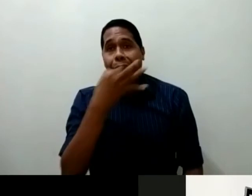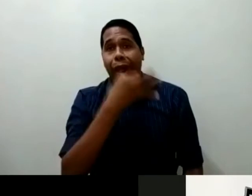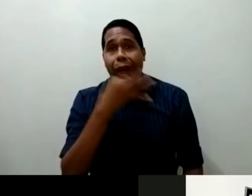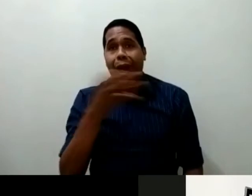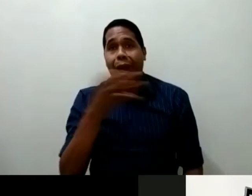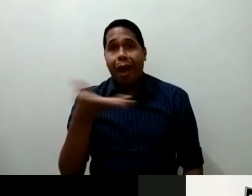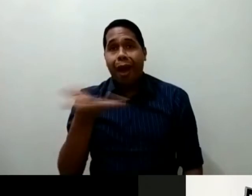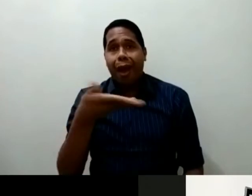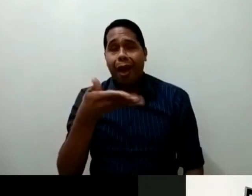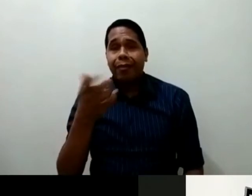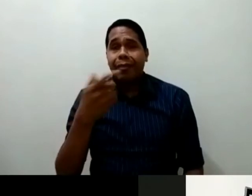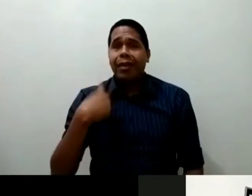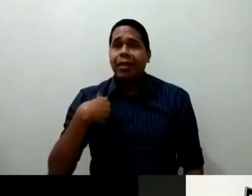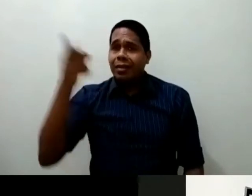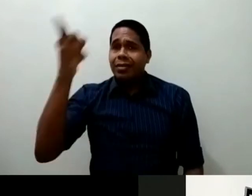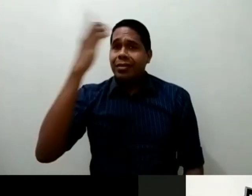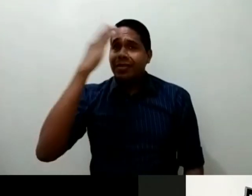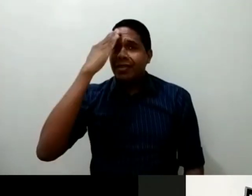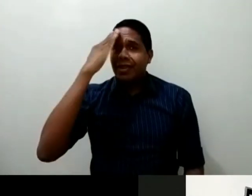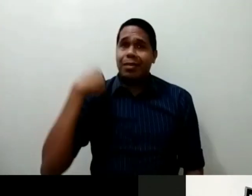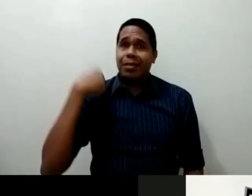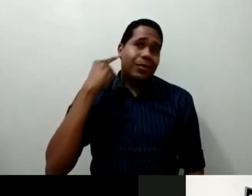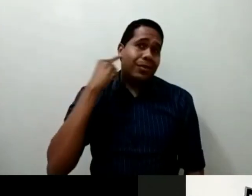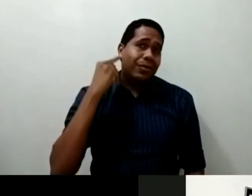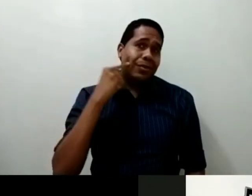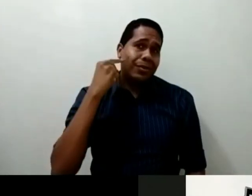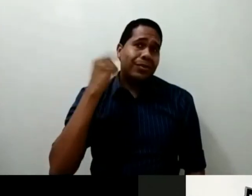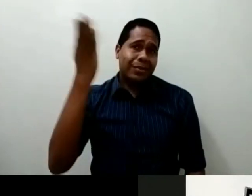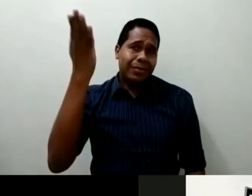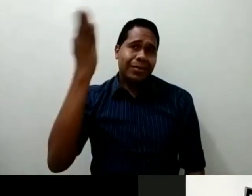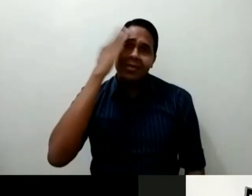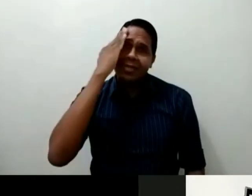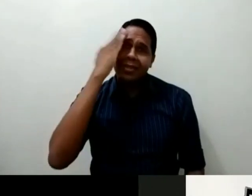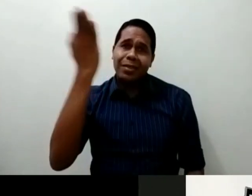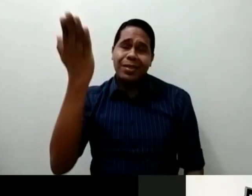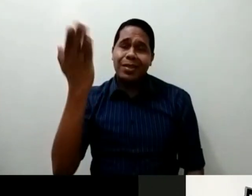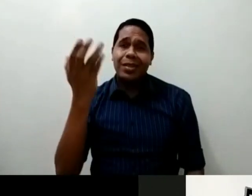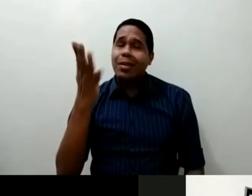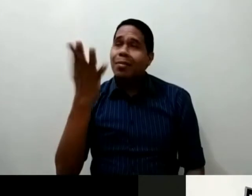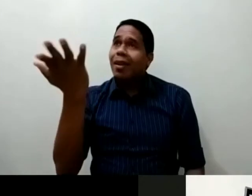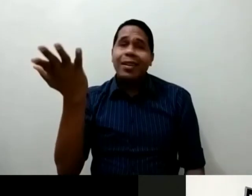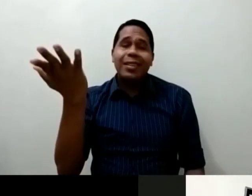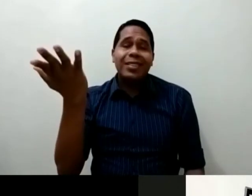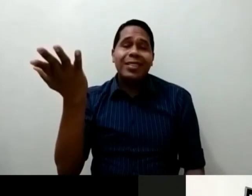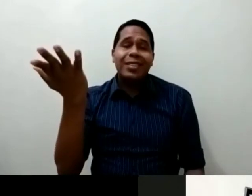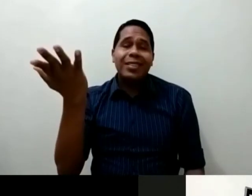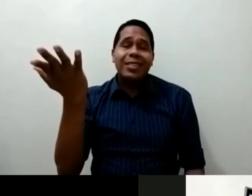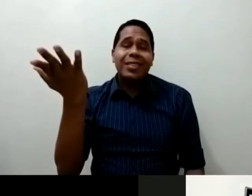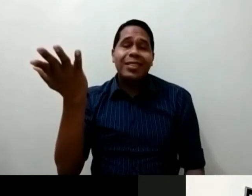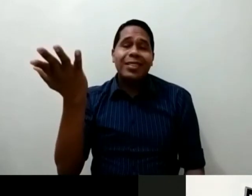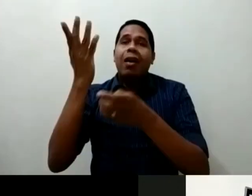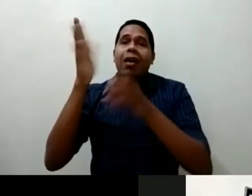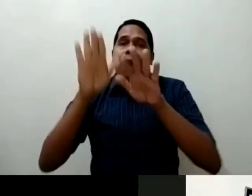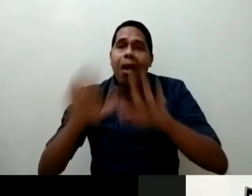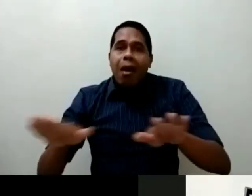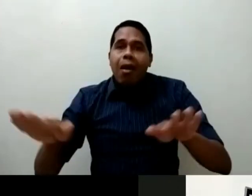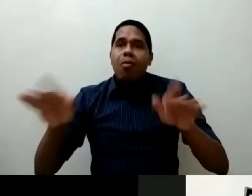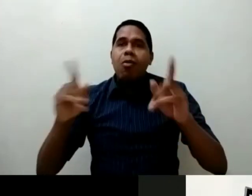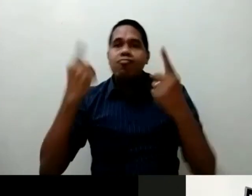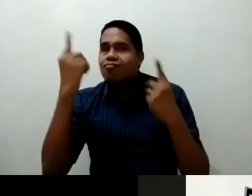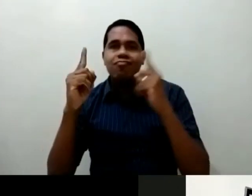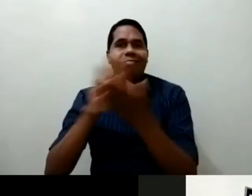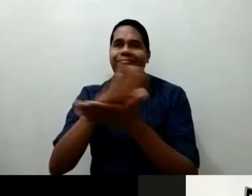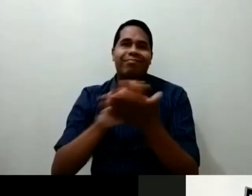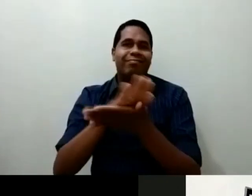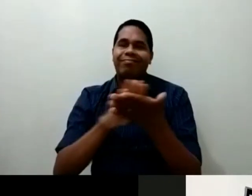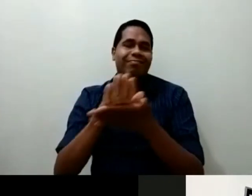no quadro, o que elas falavam, fizesse uma leitura labial. Mas acontece que elas falavam muito rápido, eu, como surdo, não conseguia compreender o